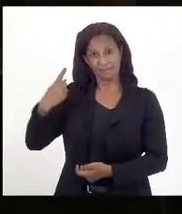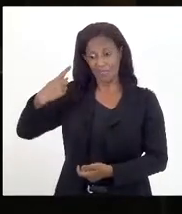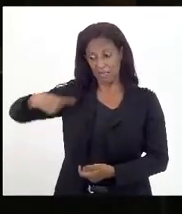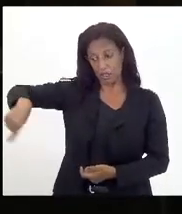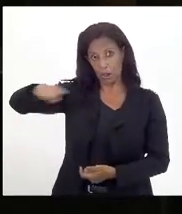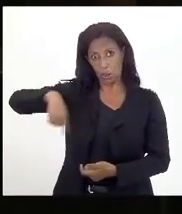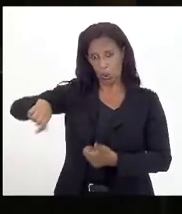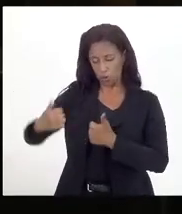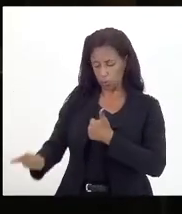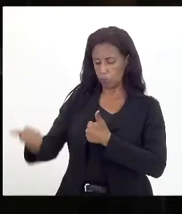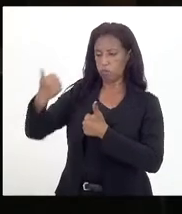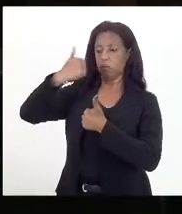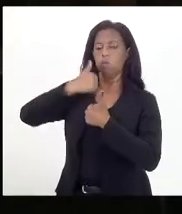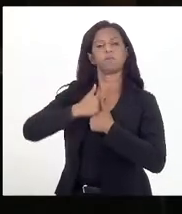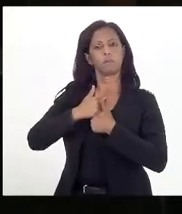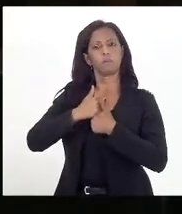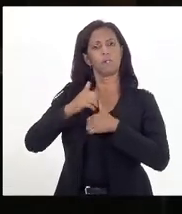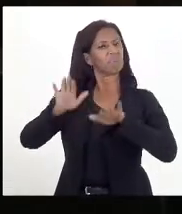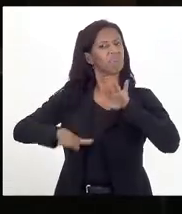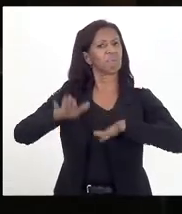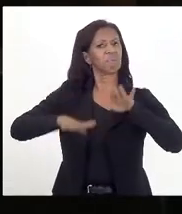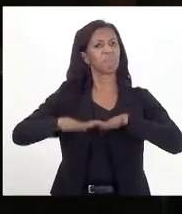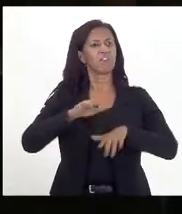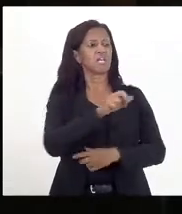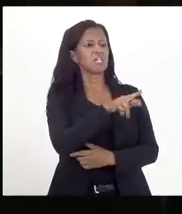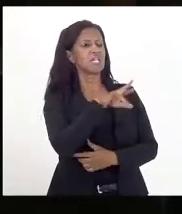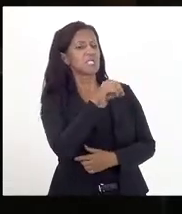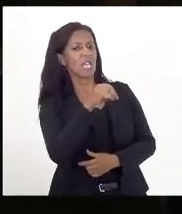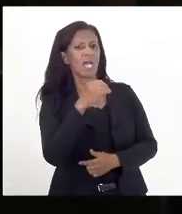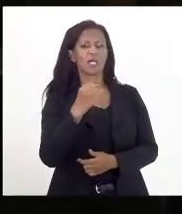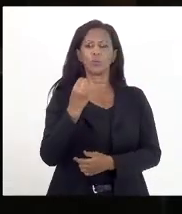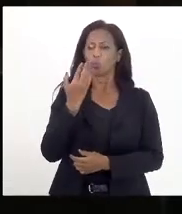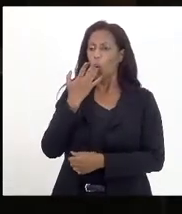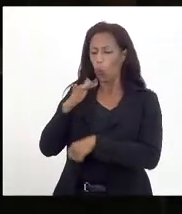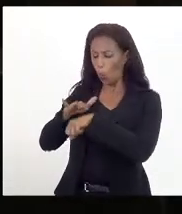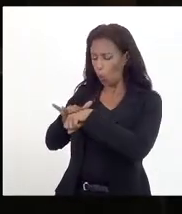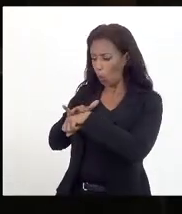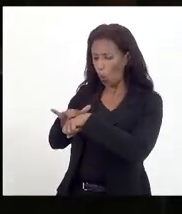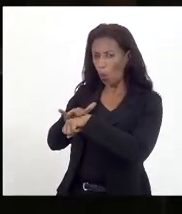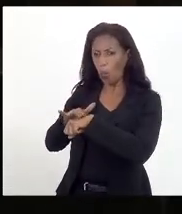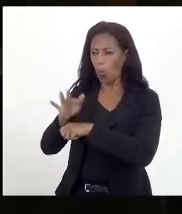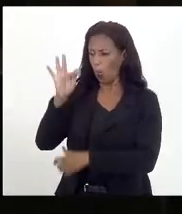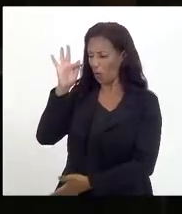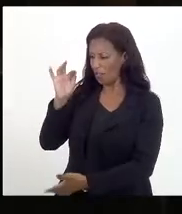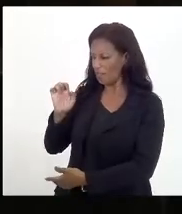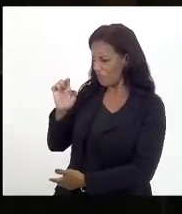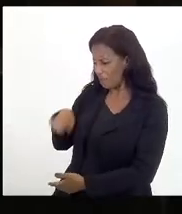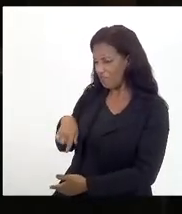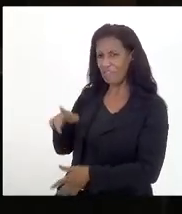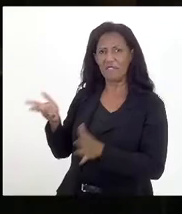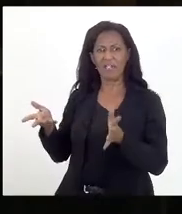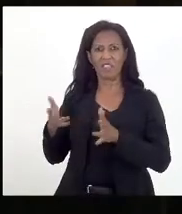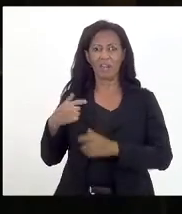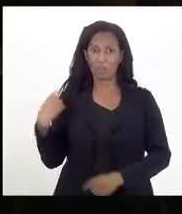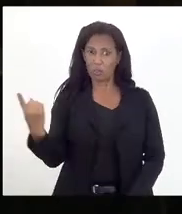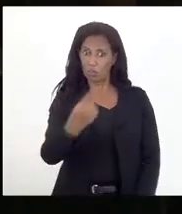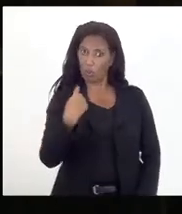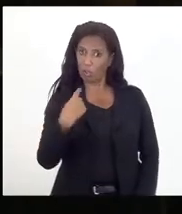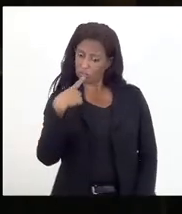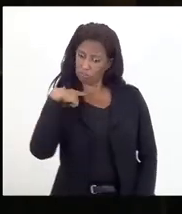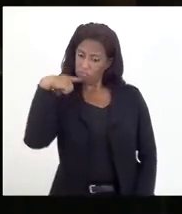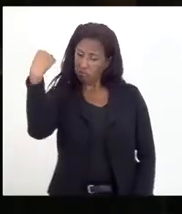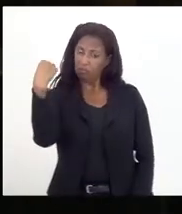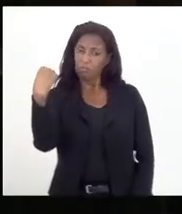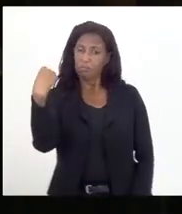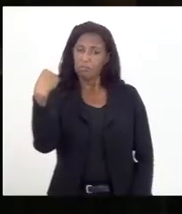representamos independente do sexo da cor da crença nós fomos eleitos